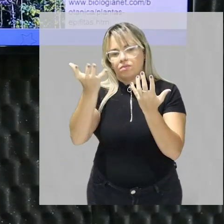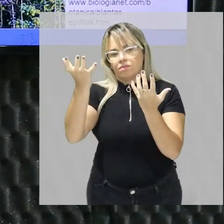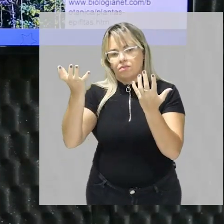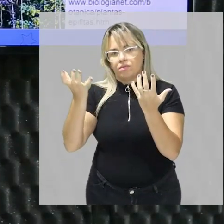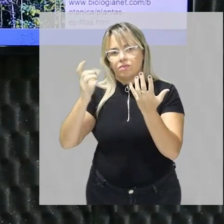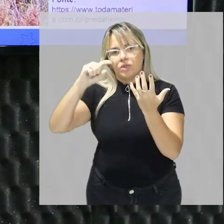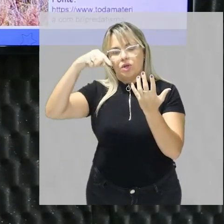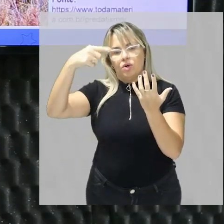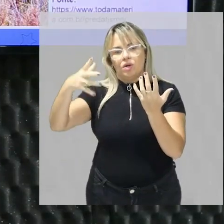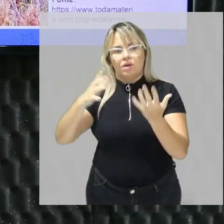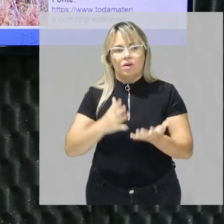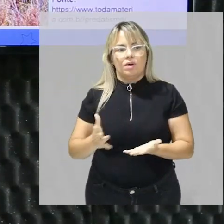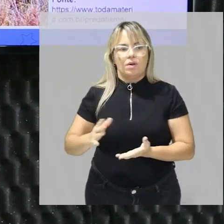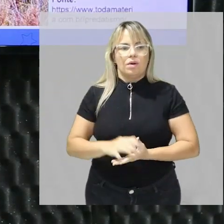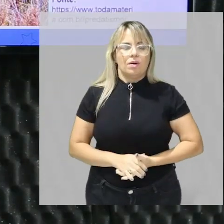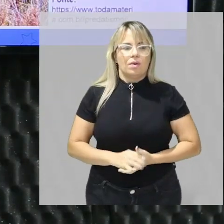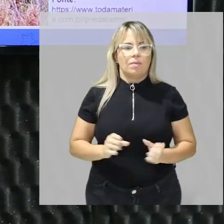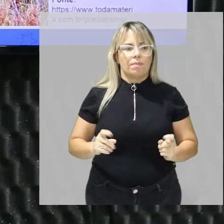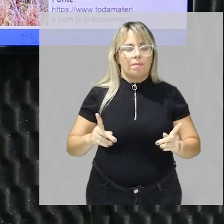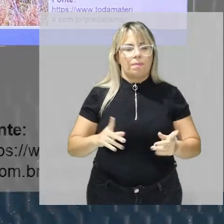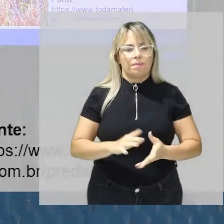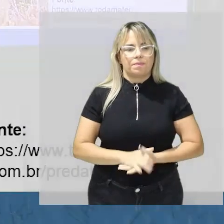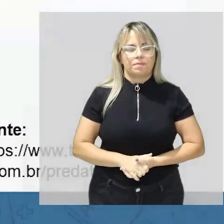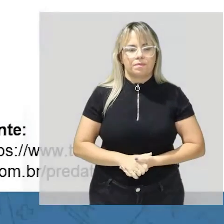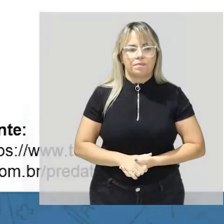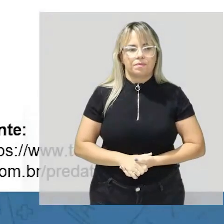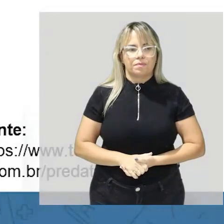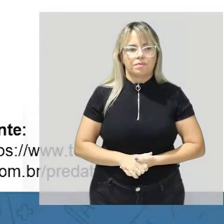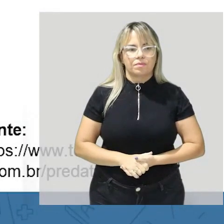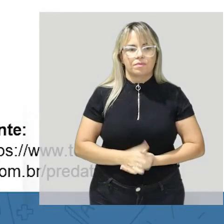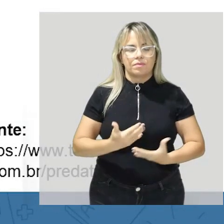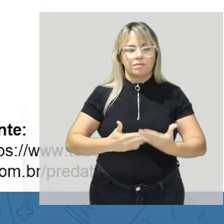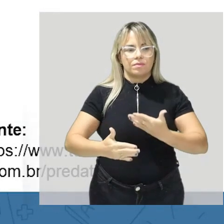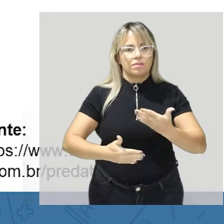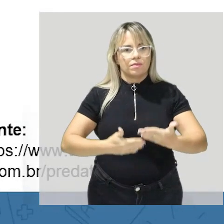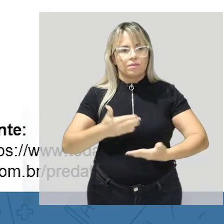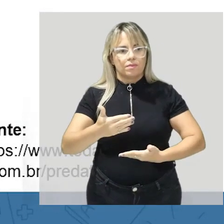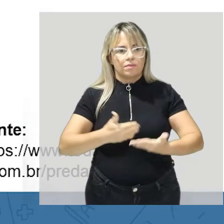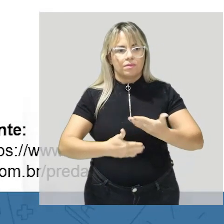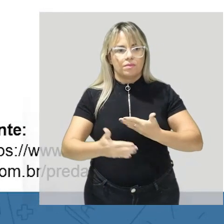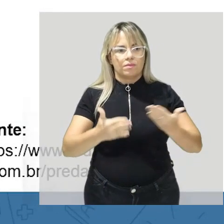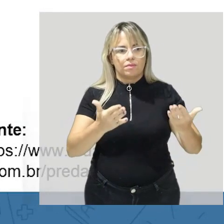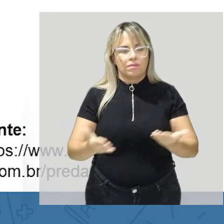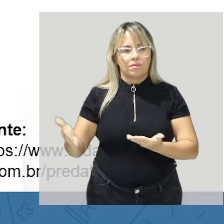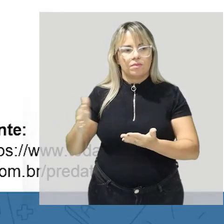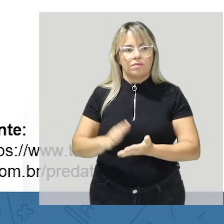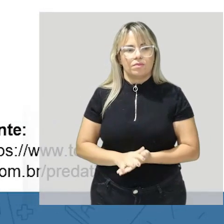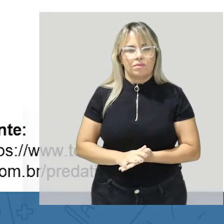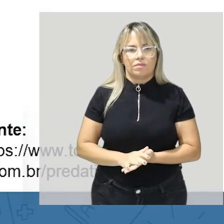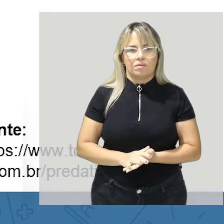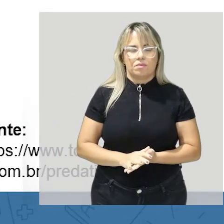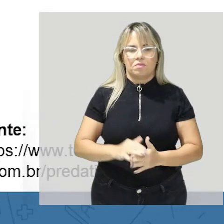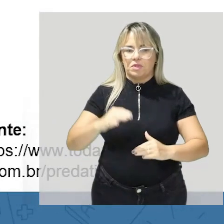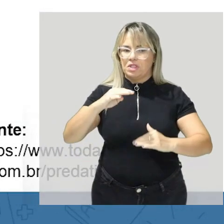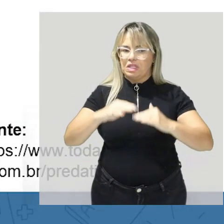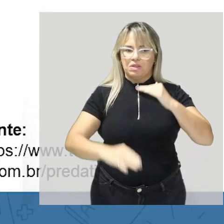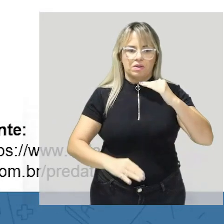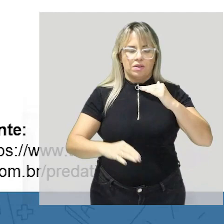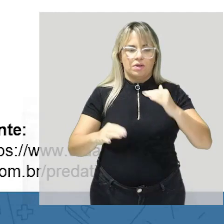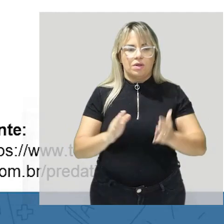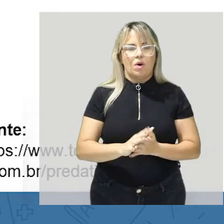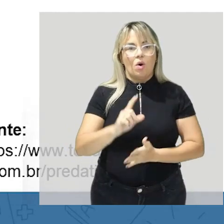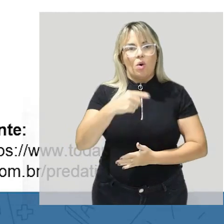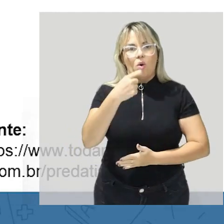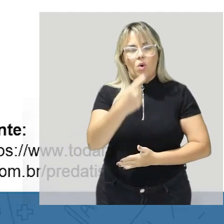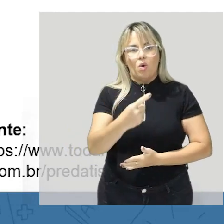outra planta, tá? O outro tipo de relação, já nesse caso aqui, é uma relação desarmônica, porque um